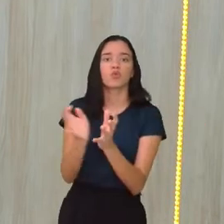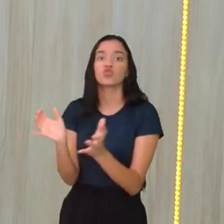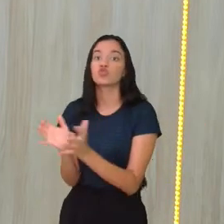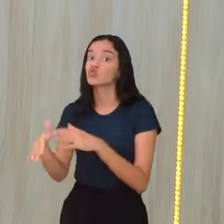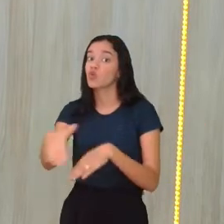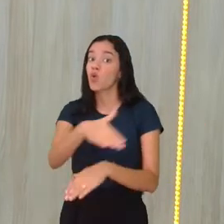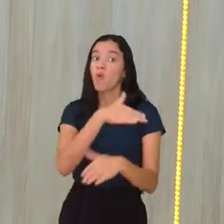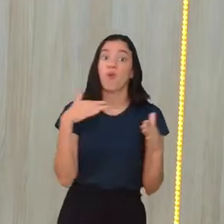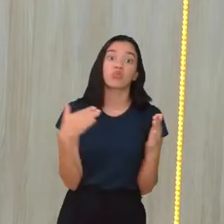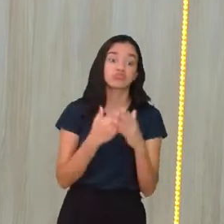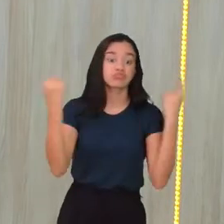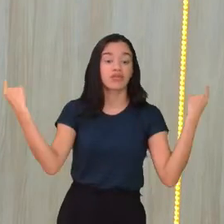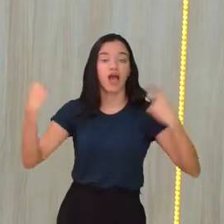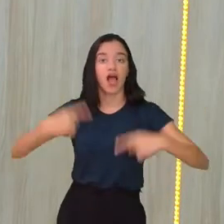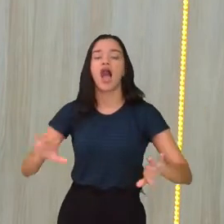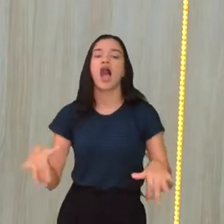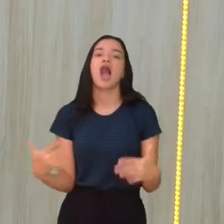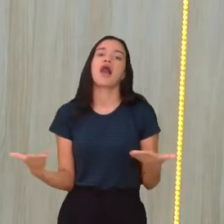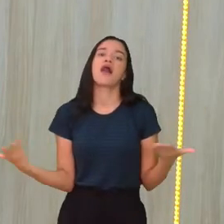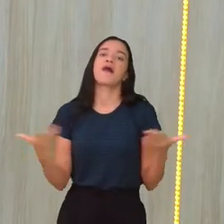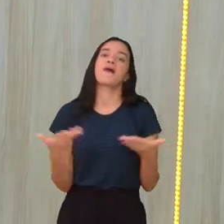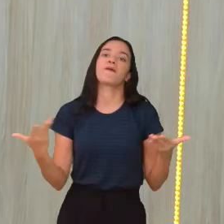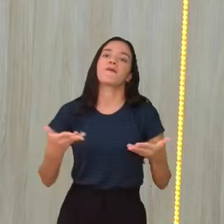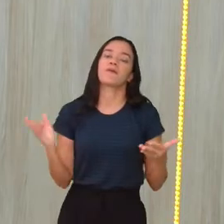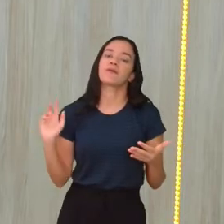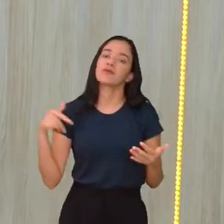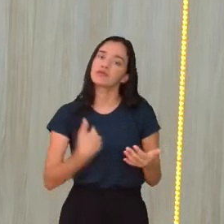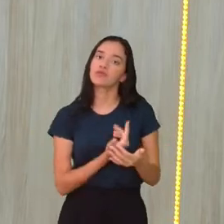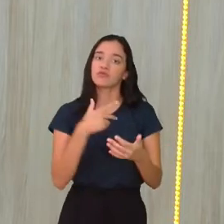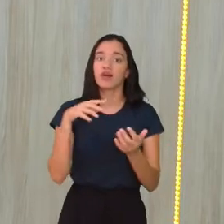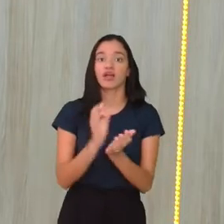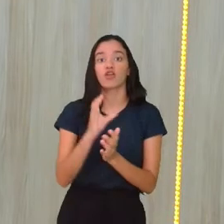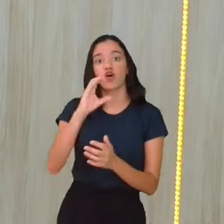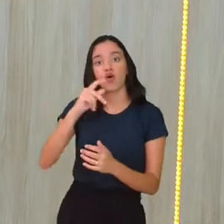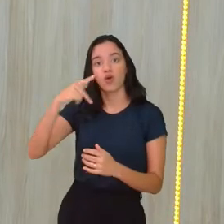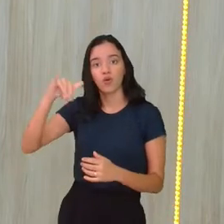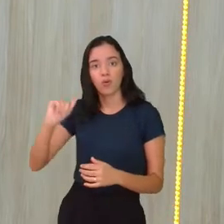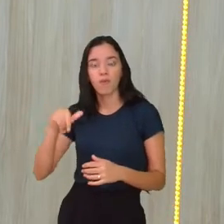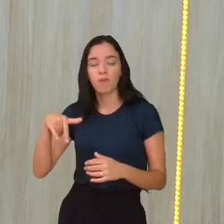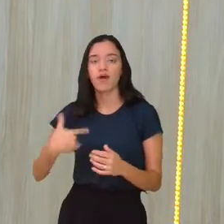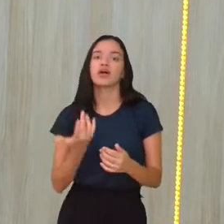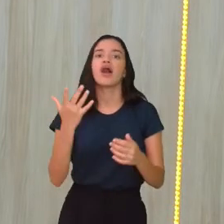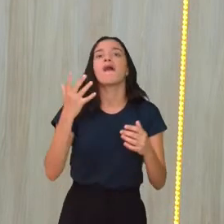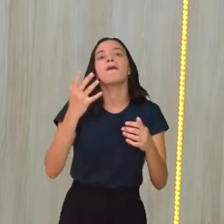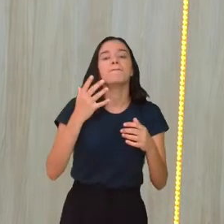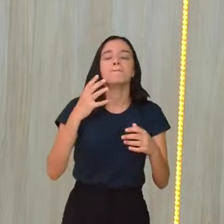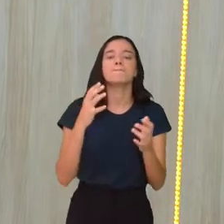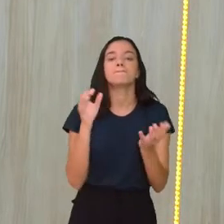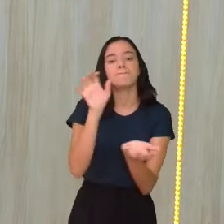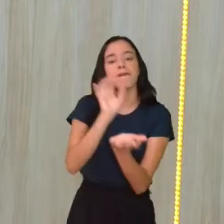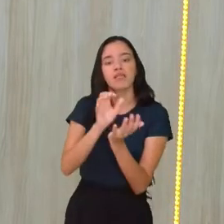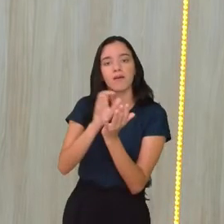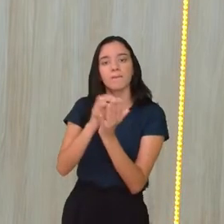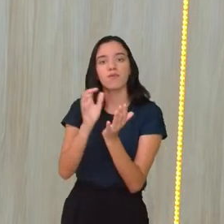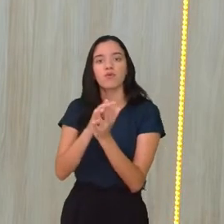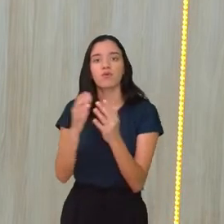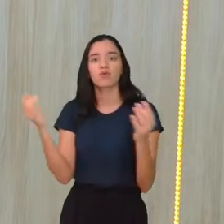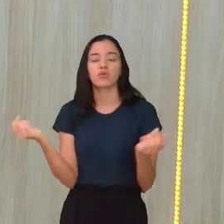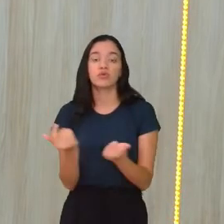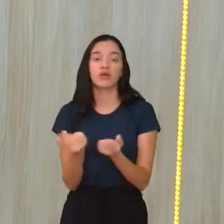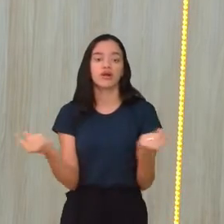competição. Quando eu falo da Copa do Nordeste, eu já tenho aí Pernambuco jogando contra Ceará, né? Eu